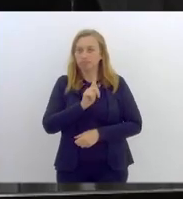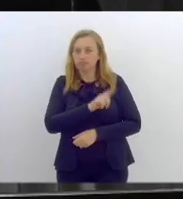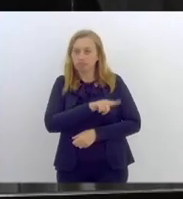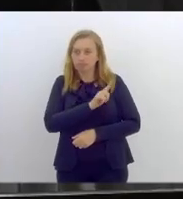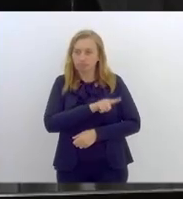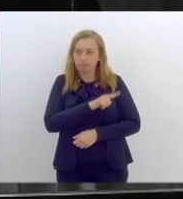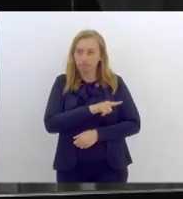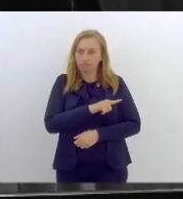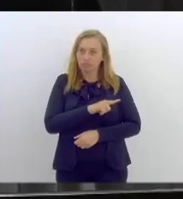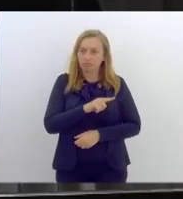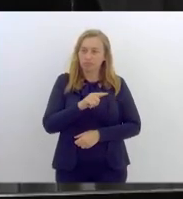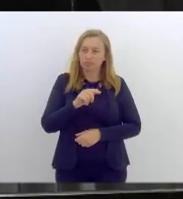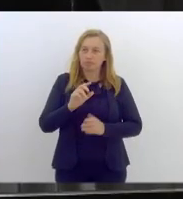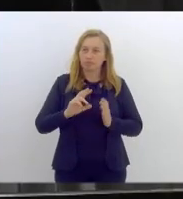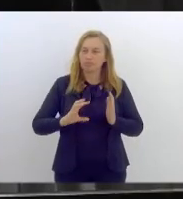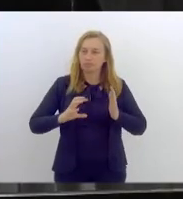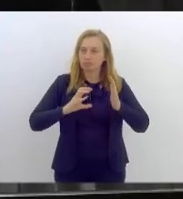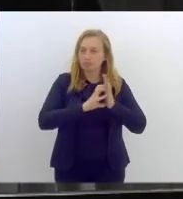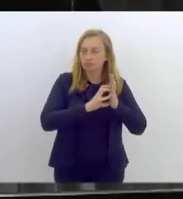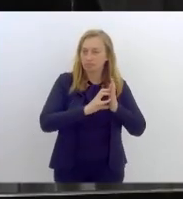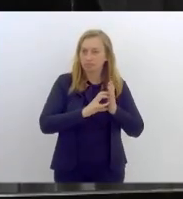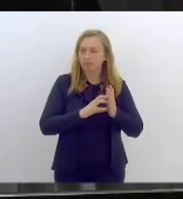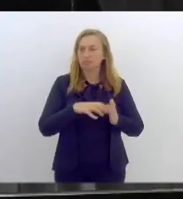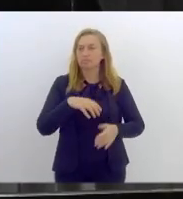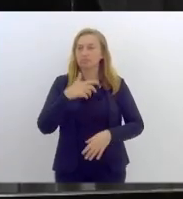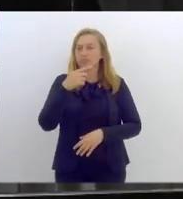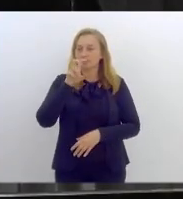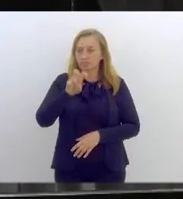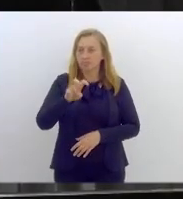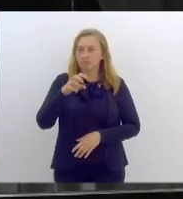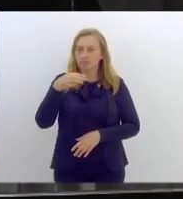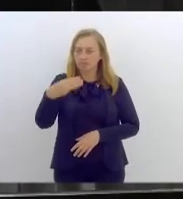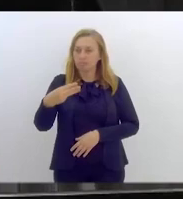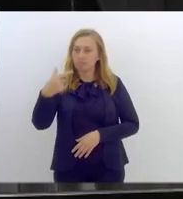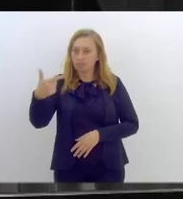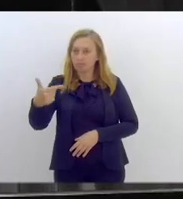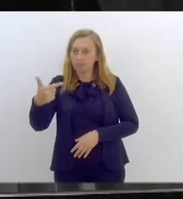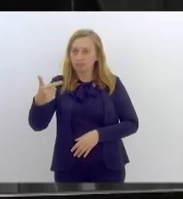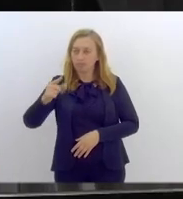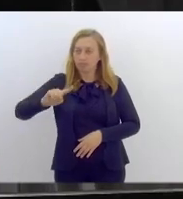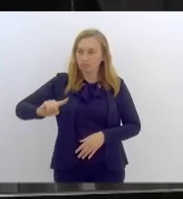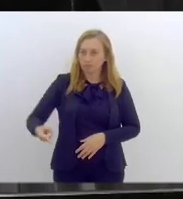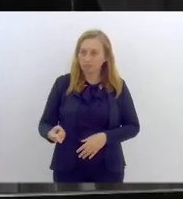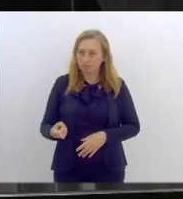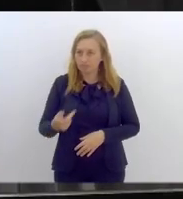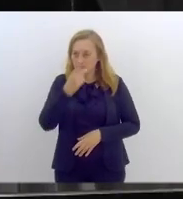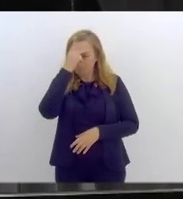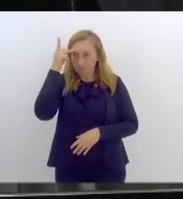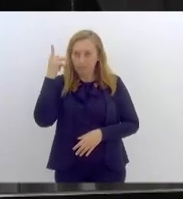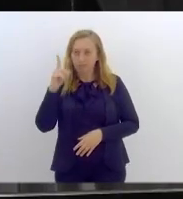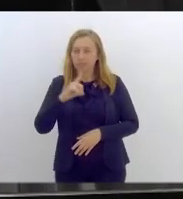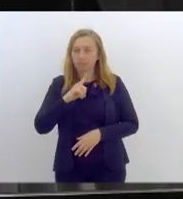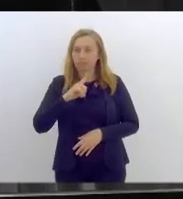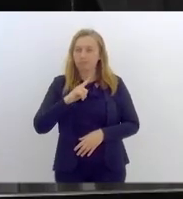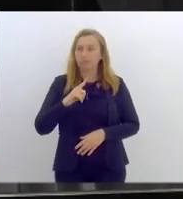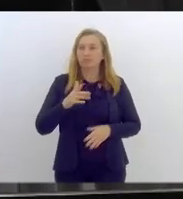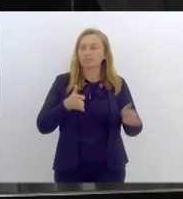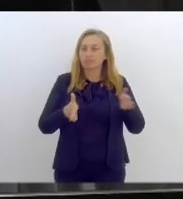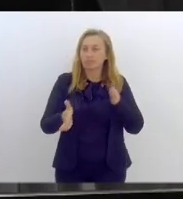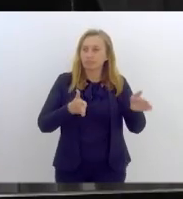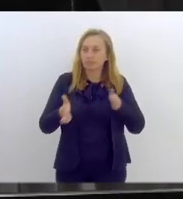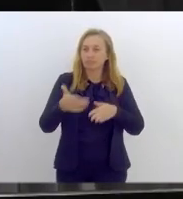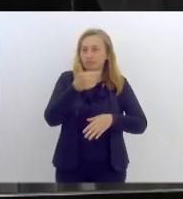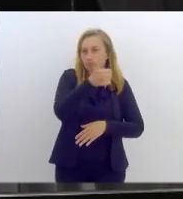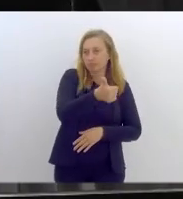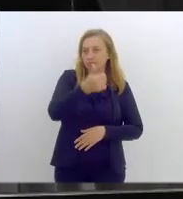São 16.532 casos de HIV se ocorreram no período de 2018 a